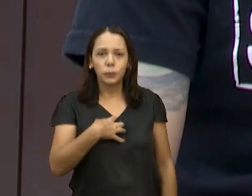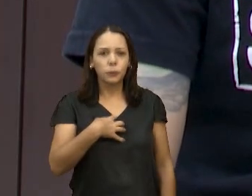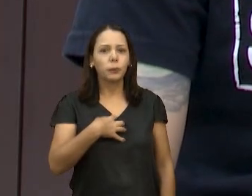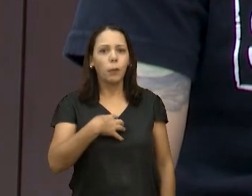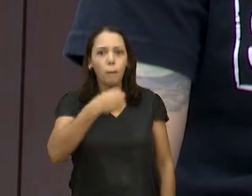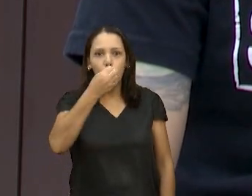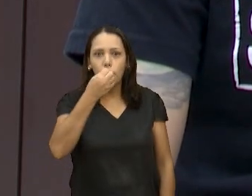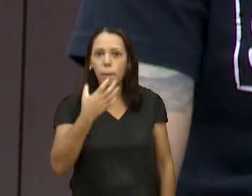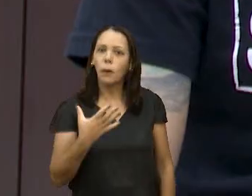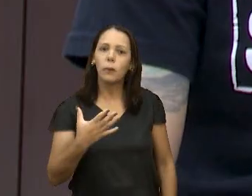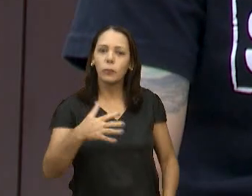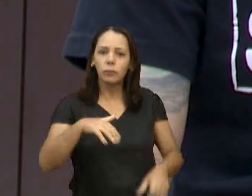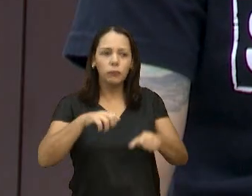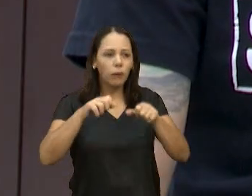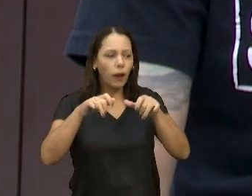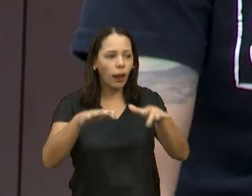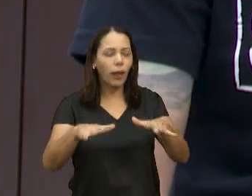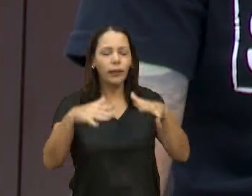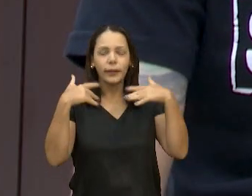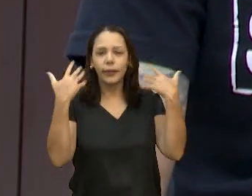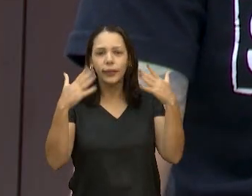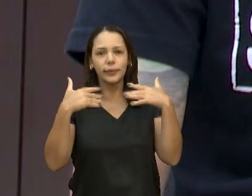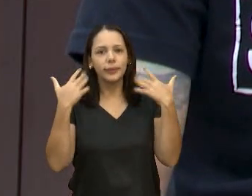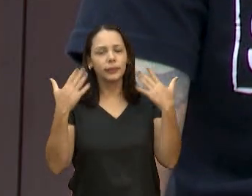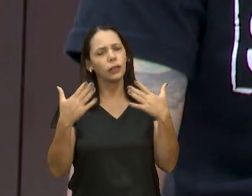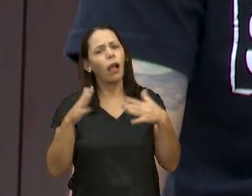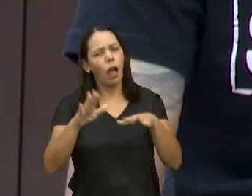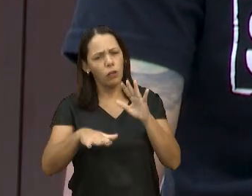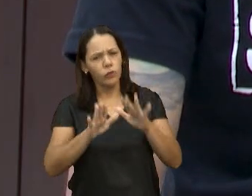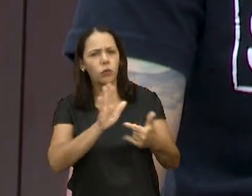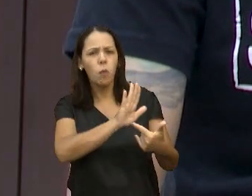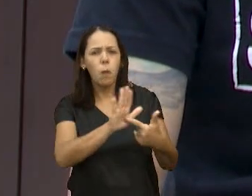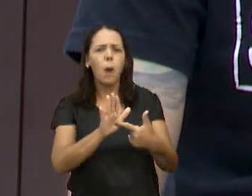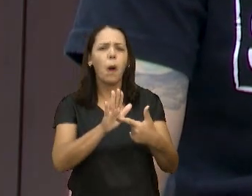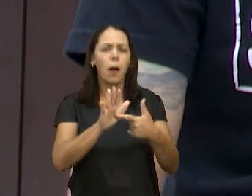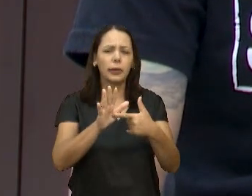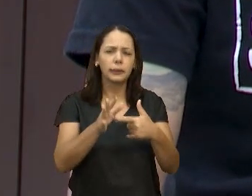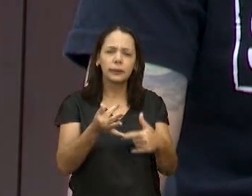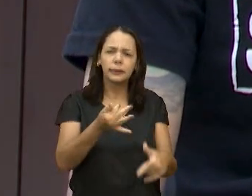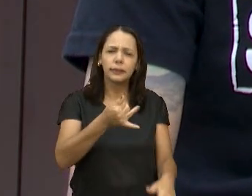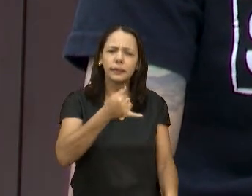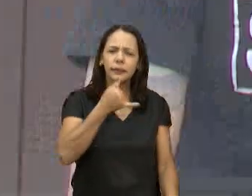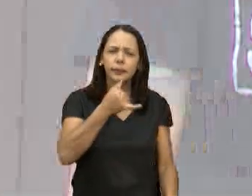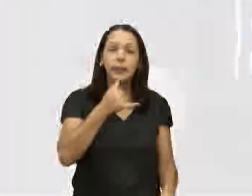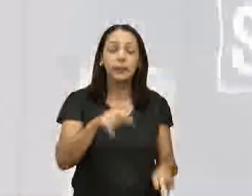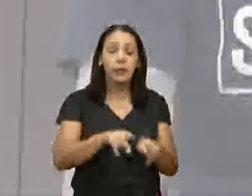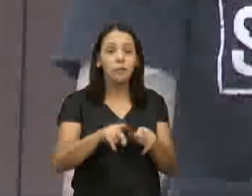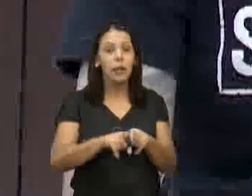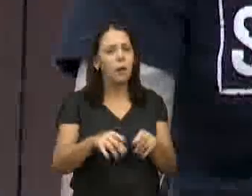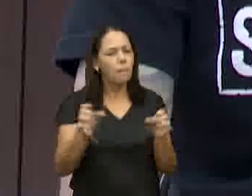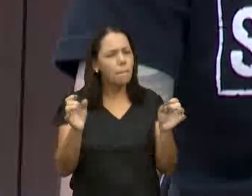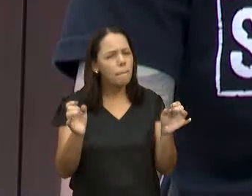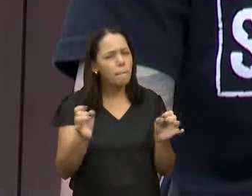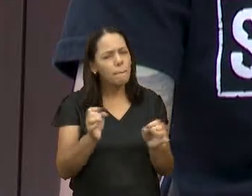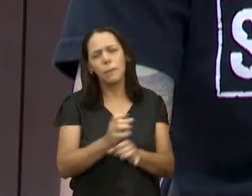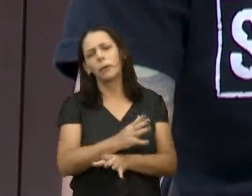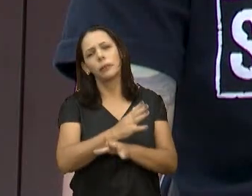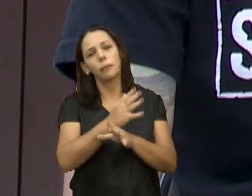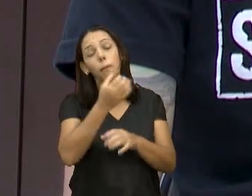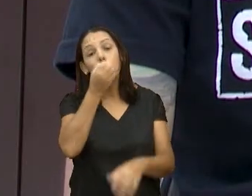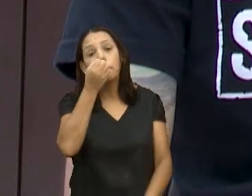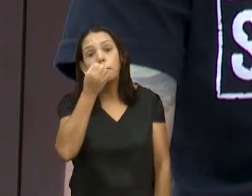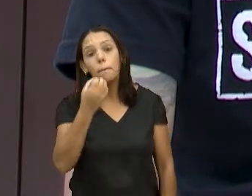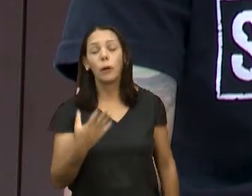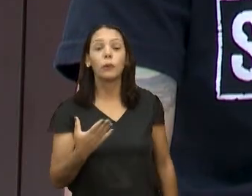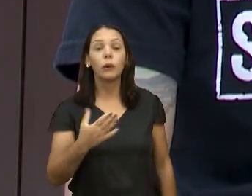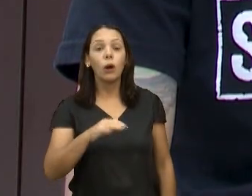para as pessoas, de alegria, de tristeza também às vezes, e me completa, sabe? Cara, é muito bom, porque o